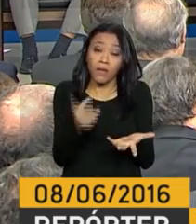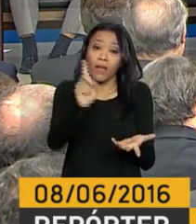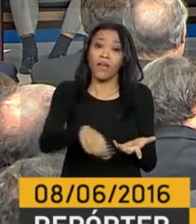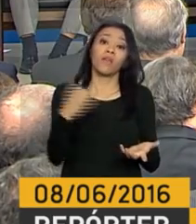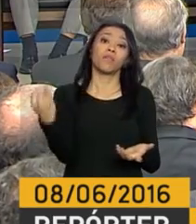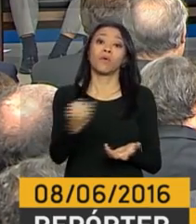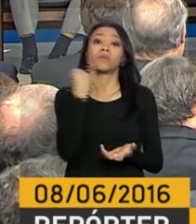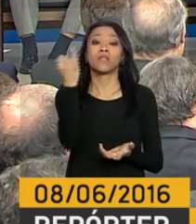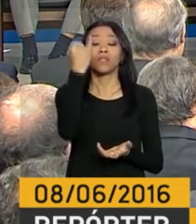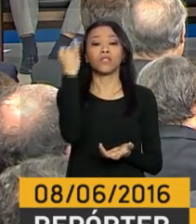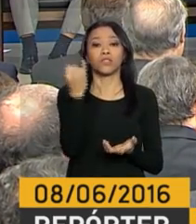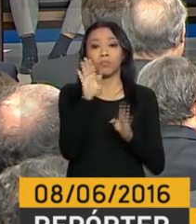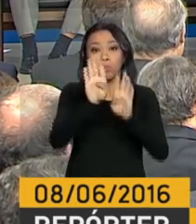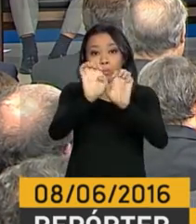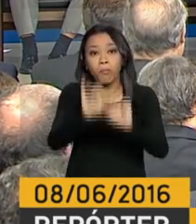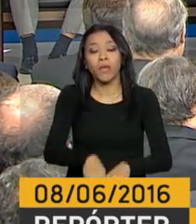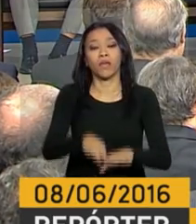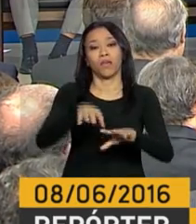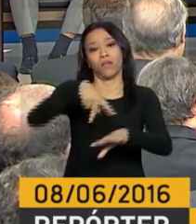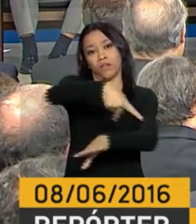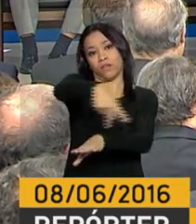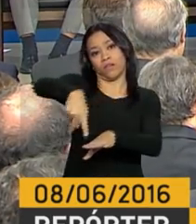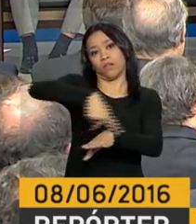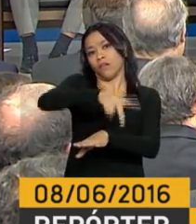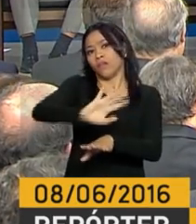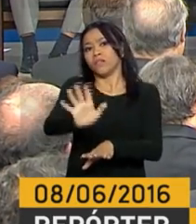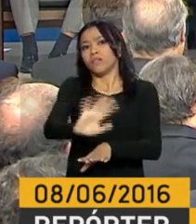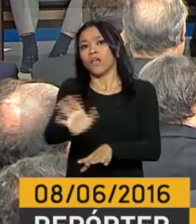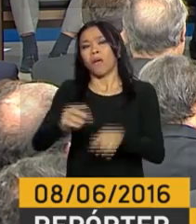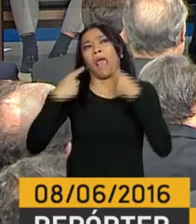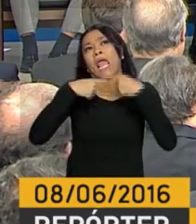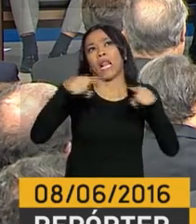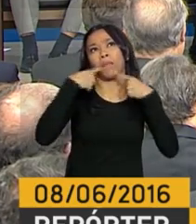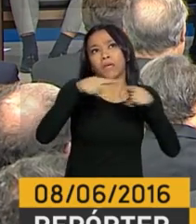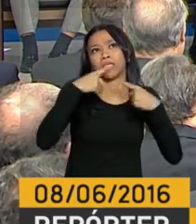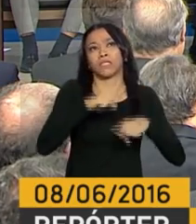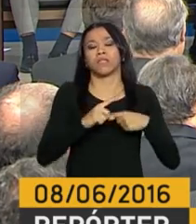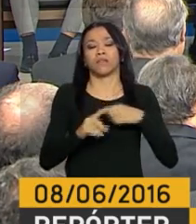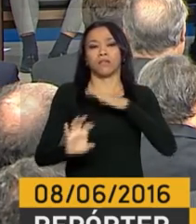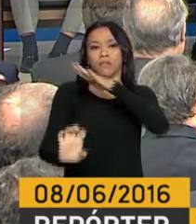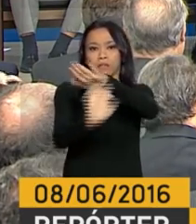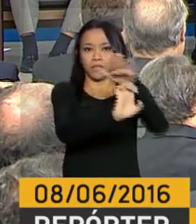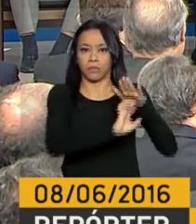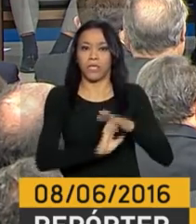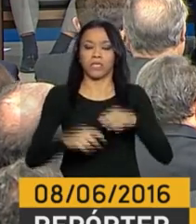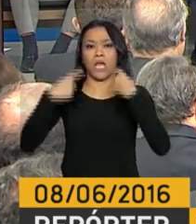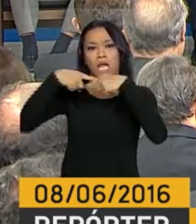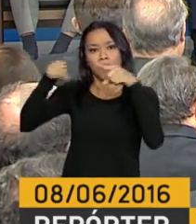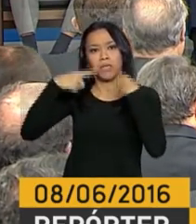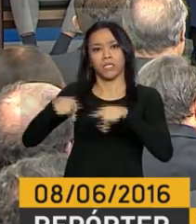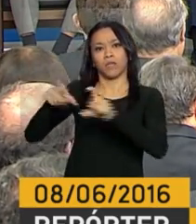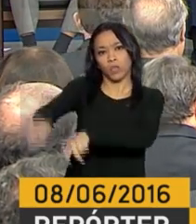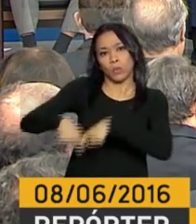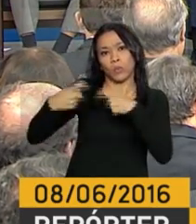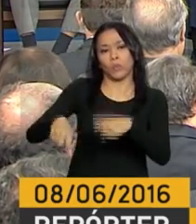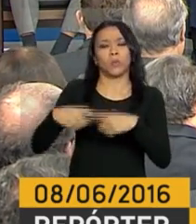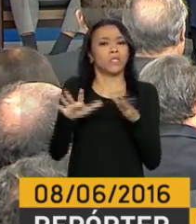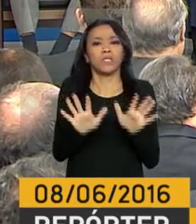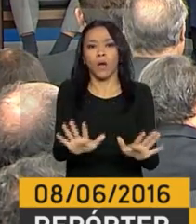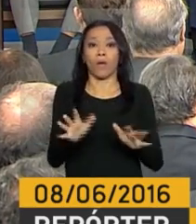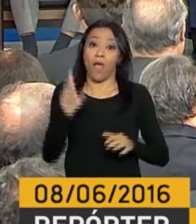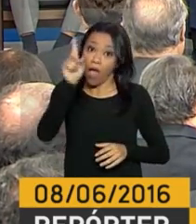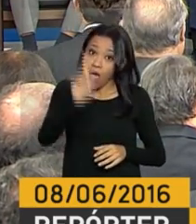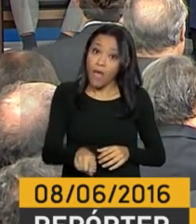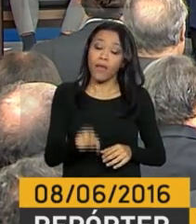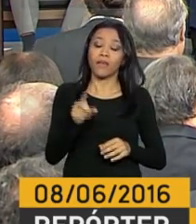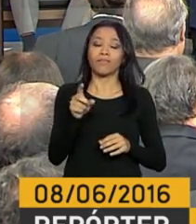que pro bem do Brasil não é uma reivindicação do comércio da indústria da Agricultura não é um ponto que nós entendemos que